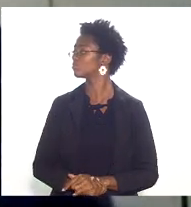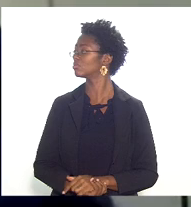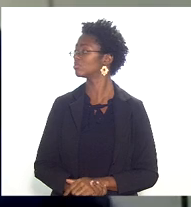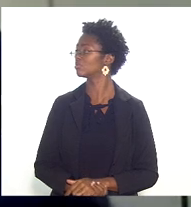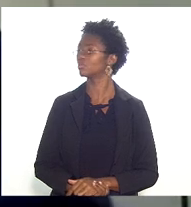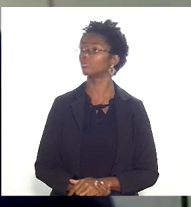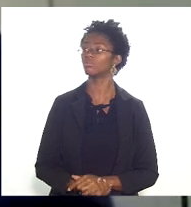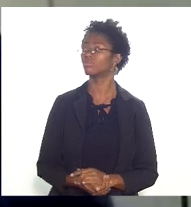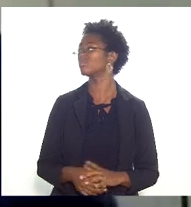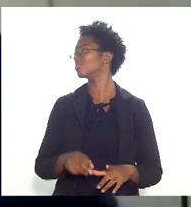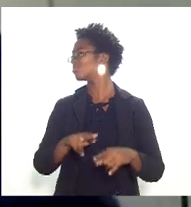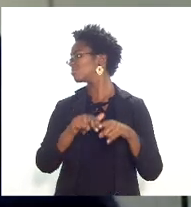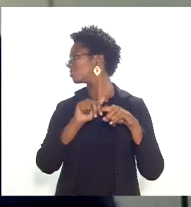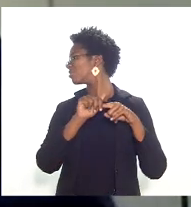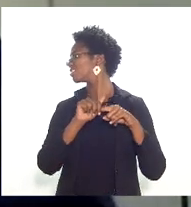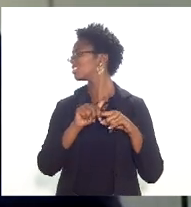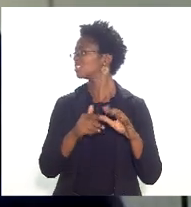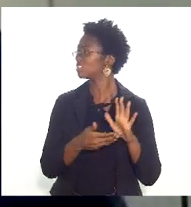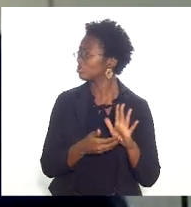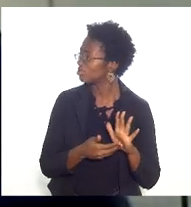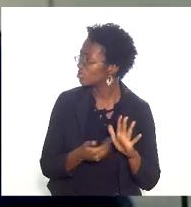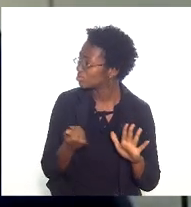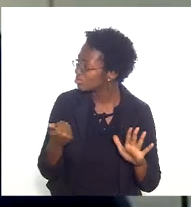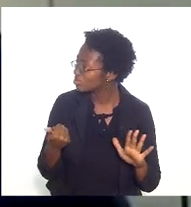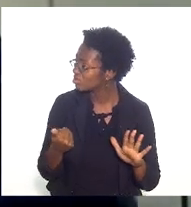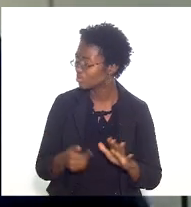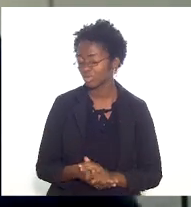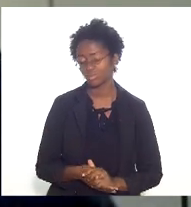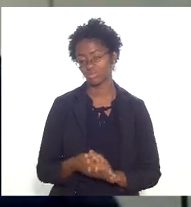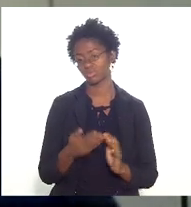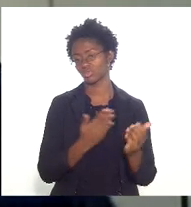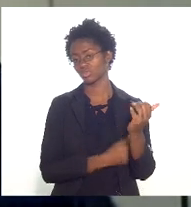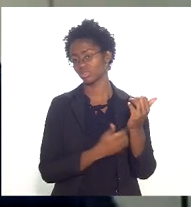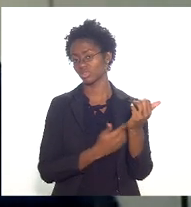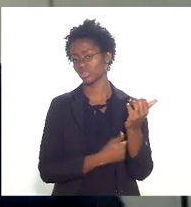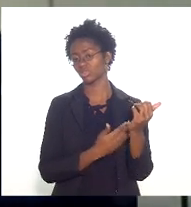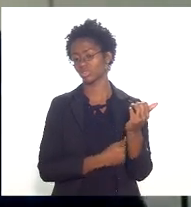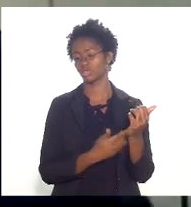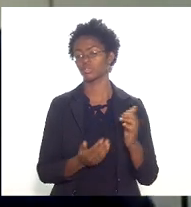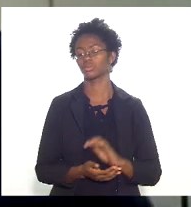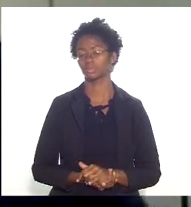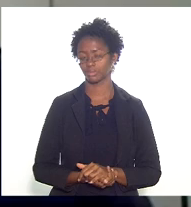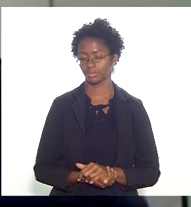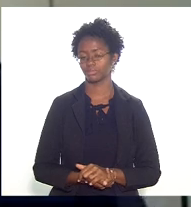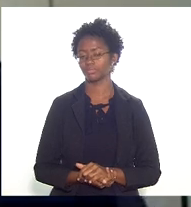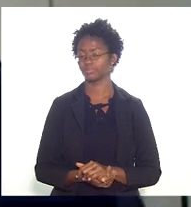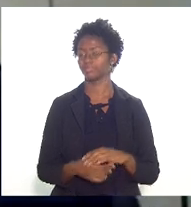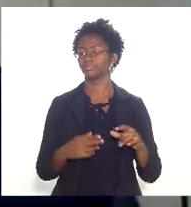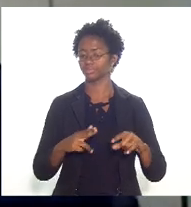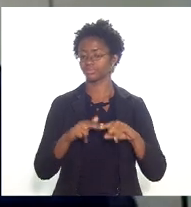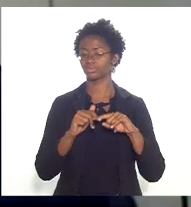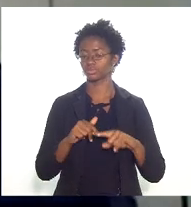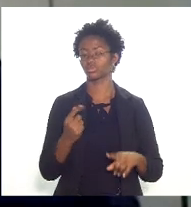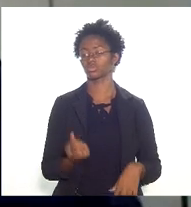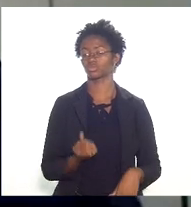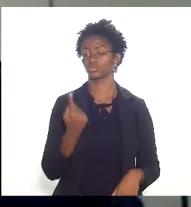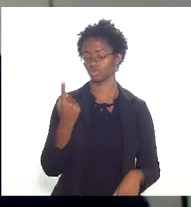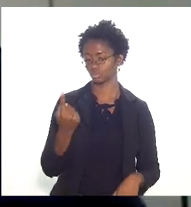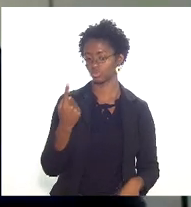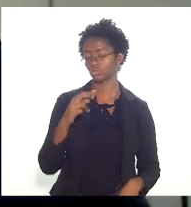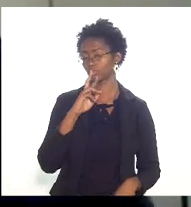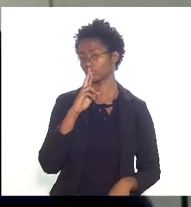sustou esse artigo do Decreto e deixou uma situação de anomia e tem como único resultado possível